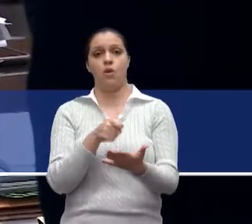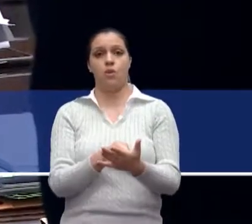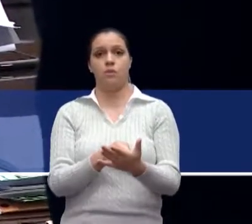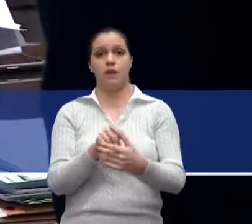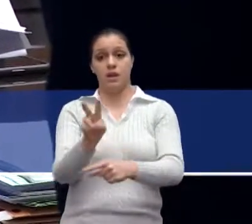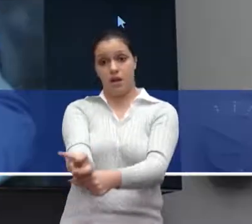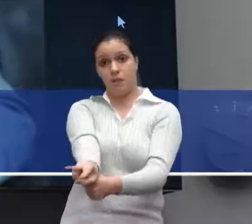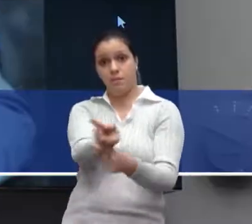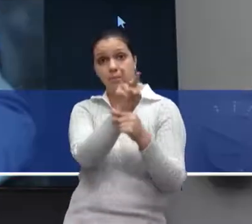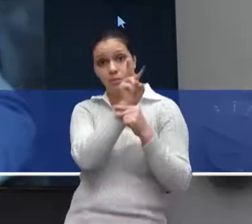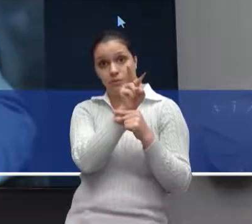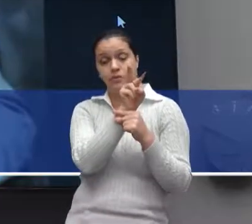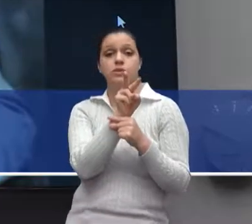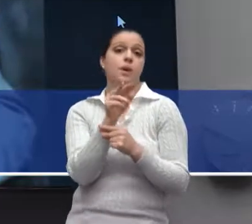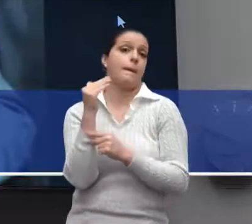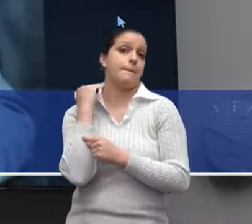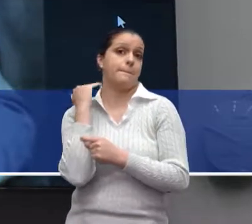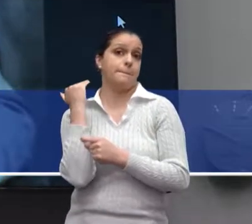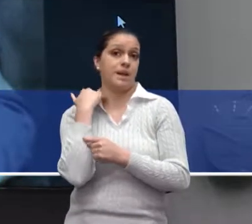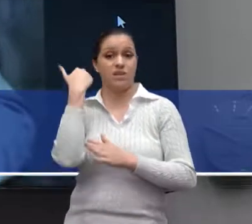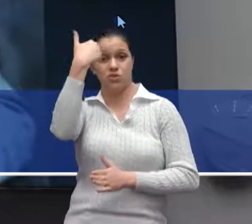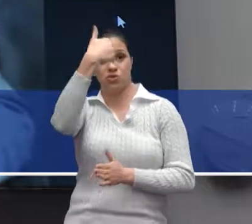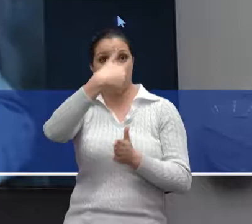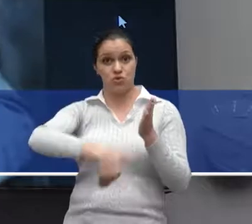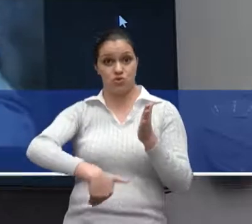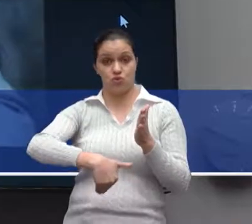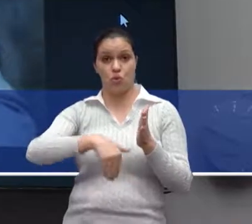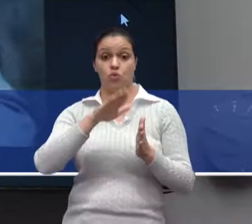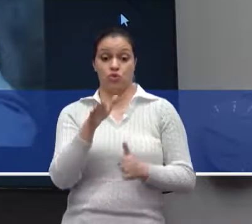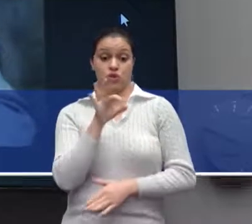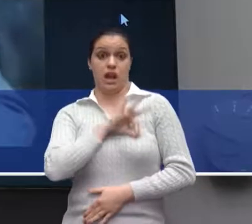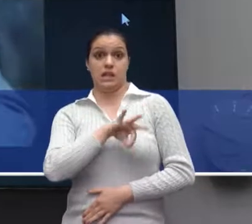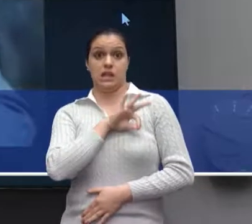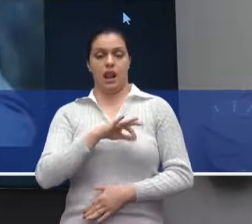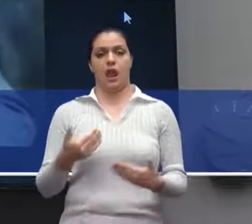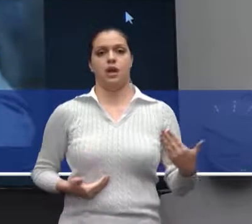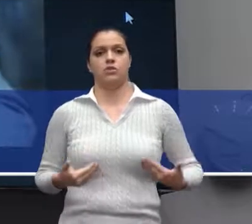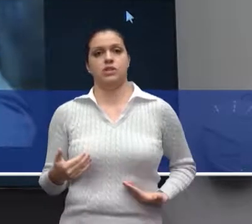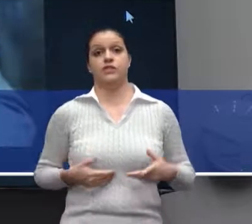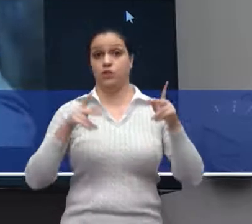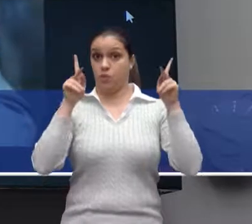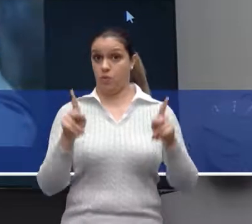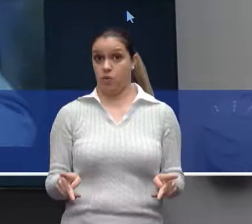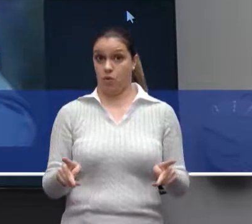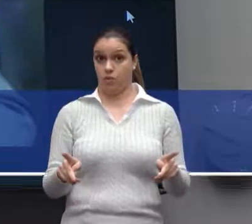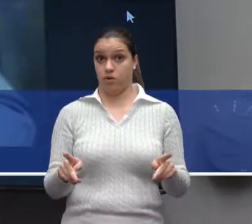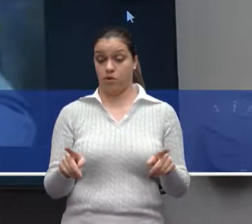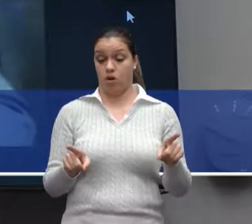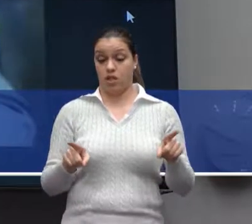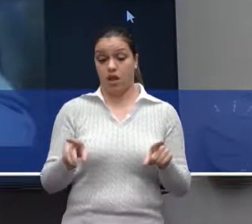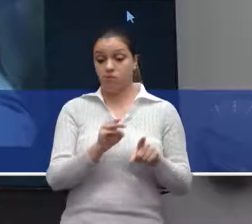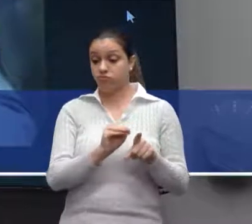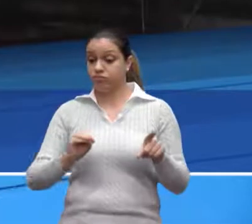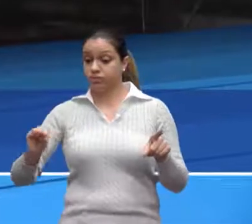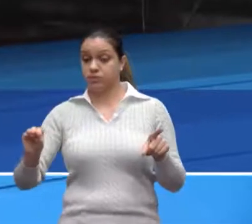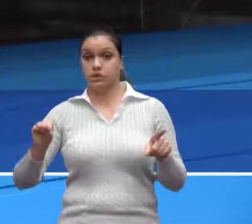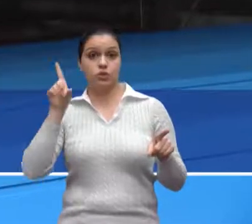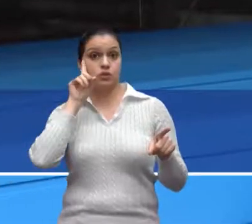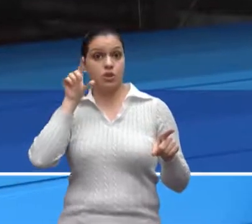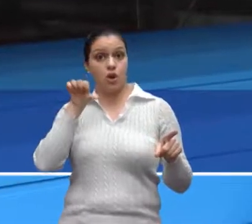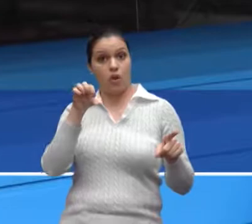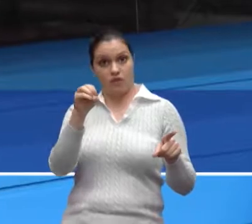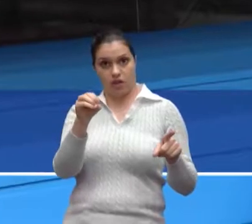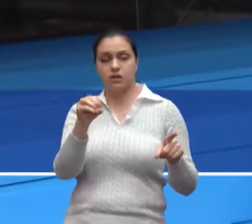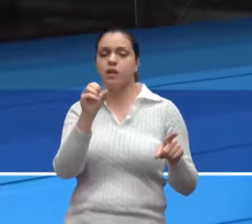as cobranças de empréstimos consignados com desconto em folha dos servidores públicos pelo prazo de